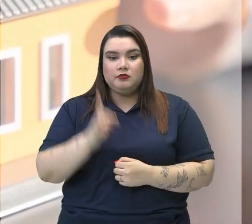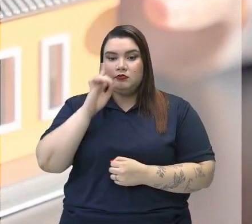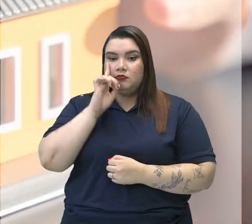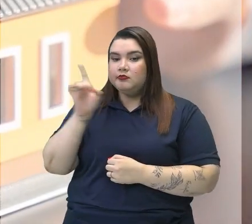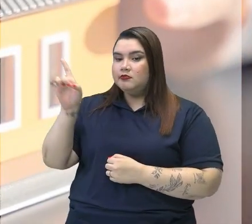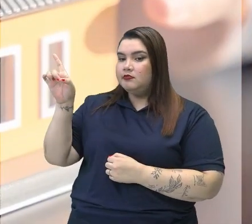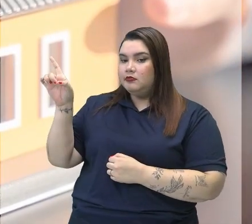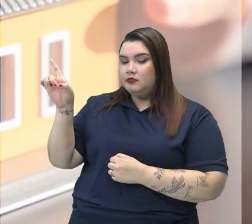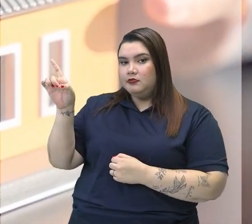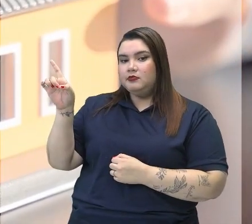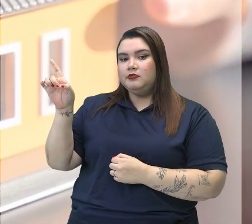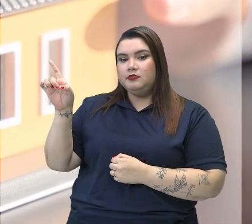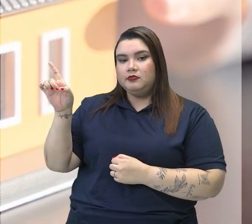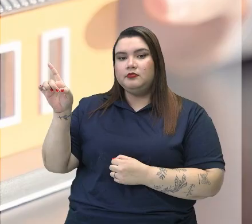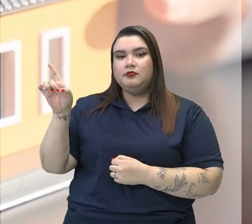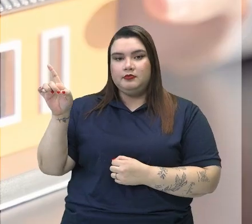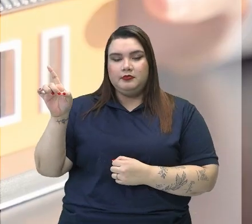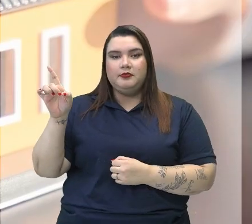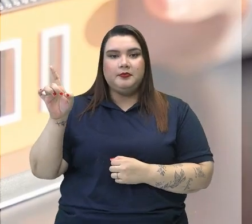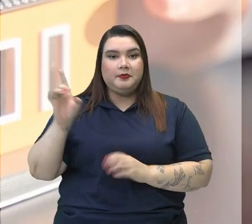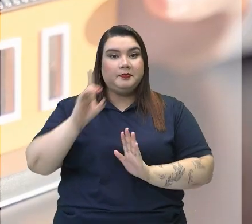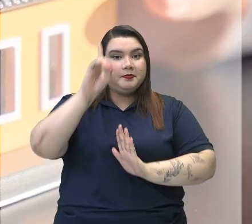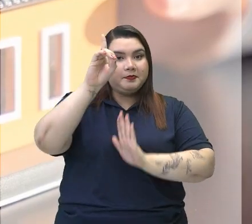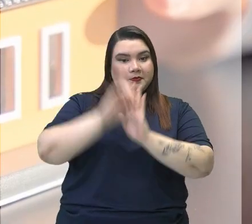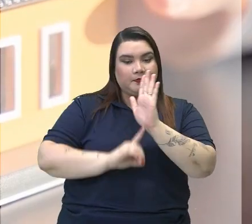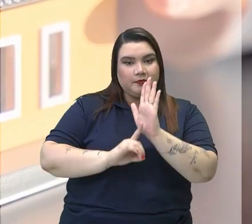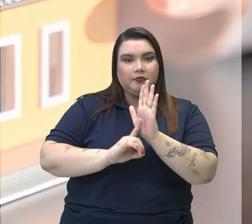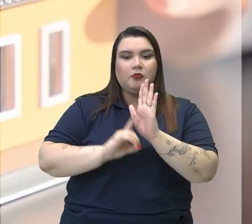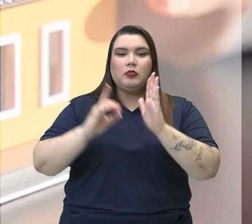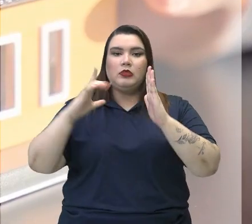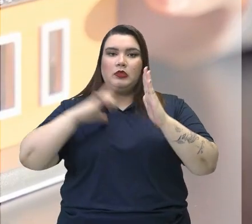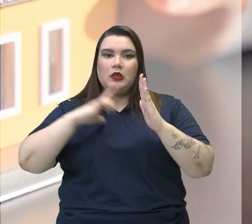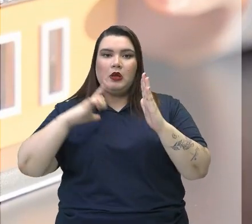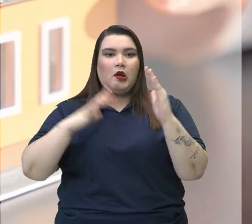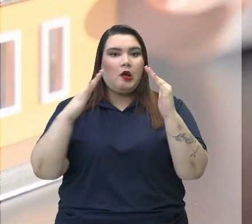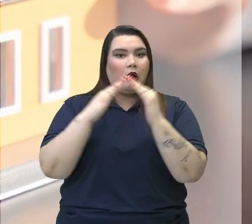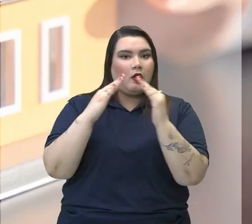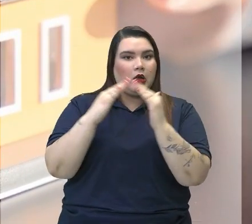Right to own property. Direito à propriedade.